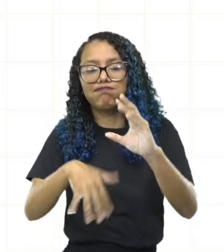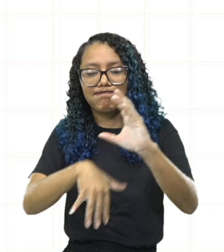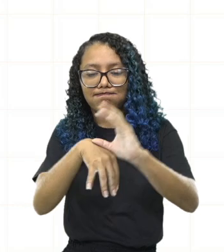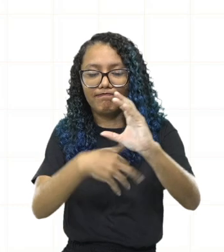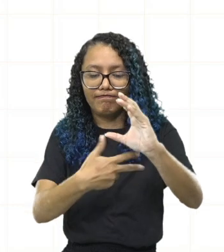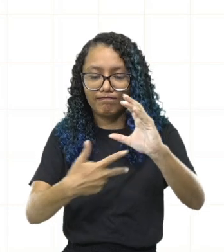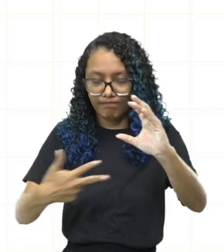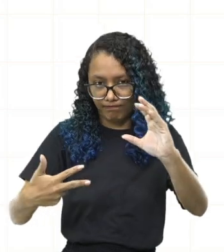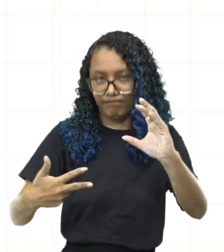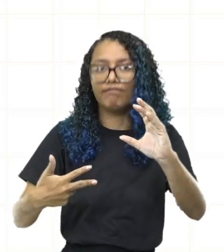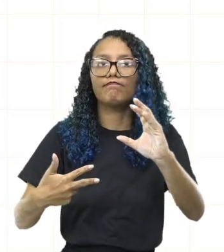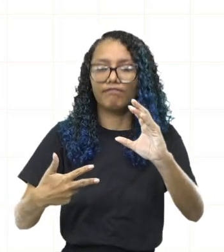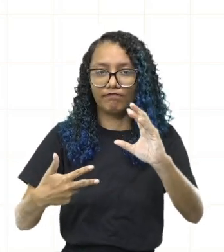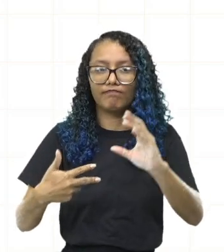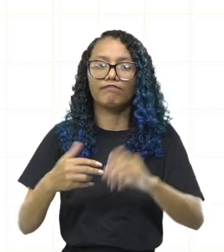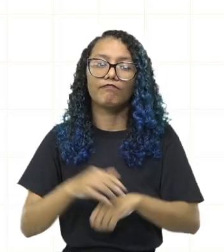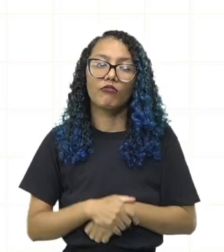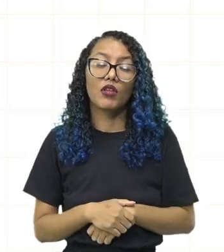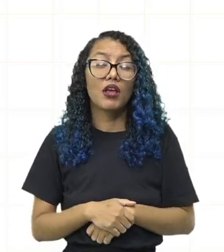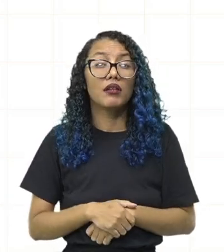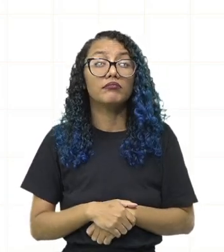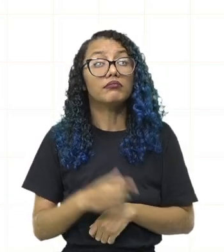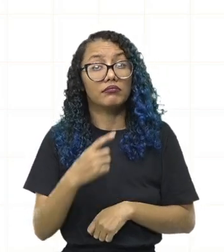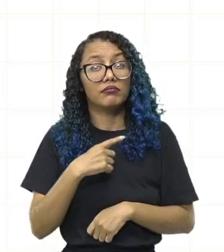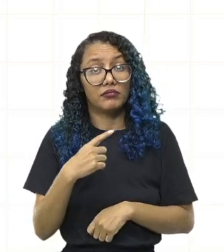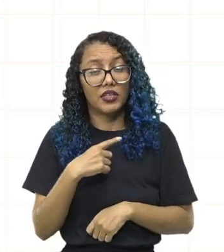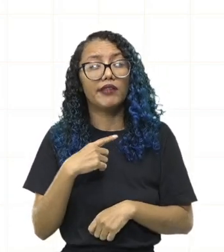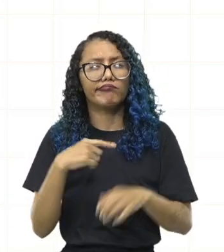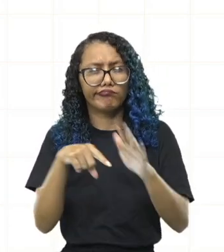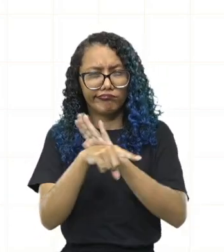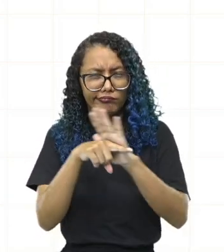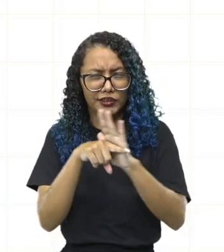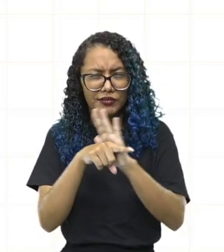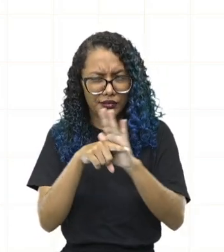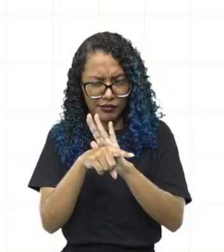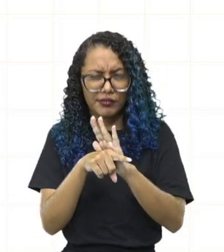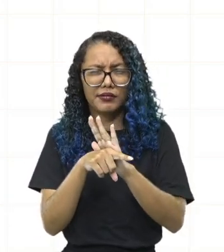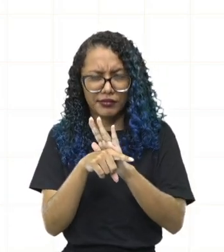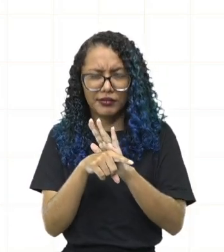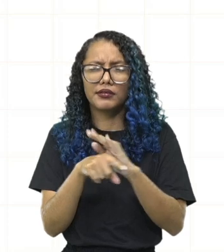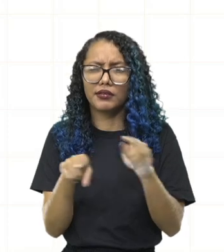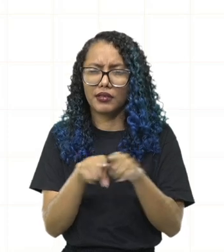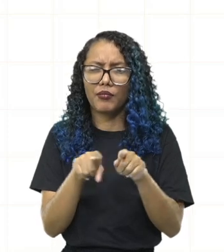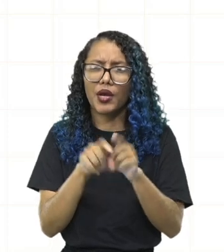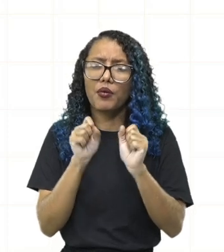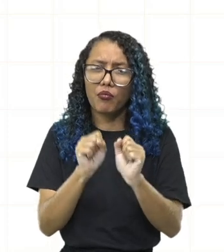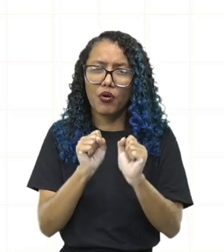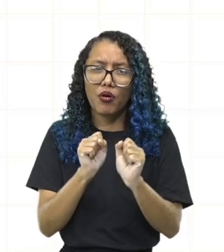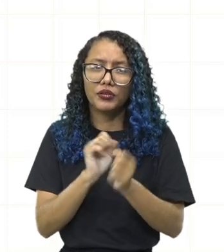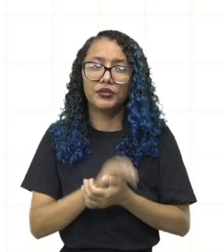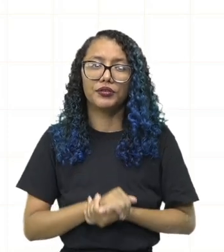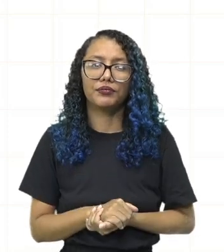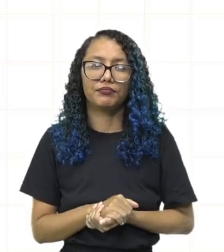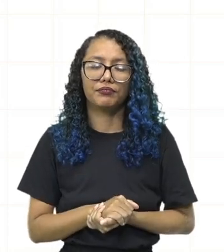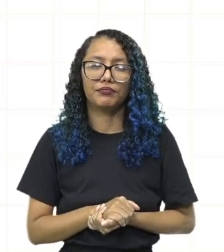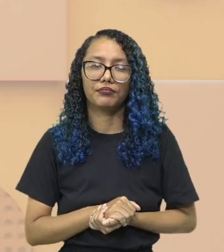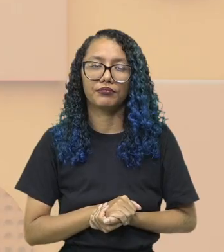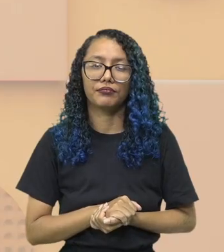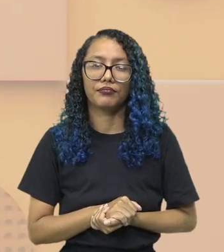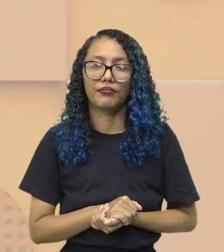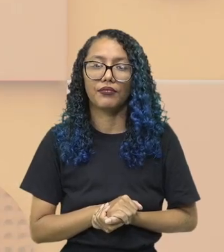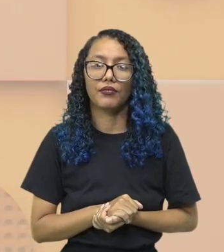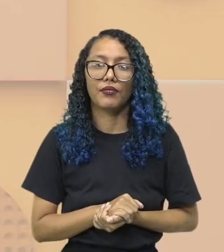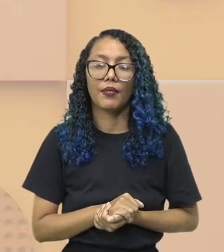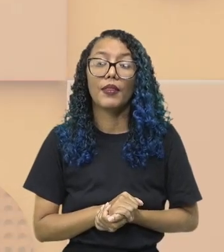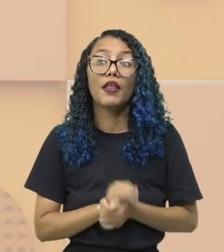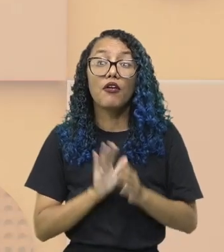feito ali pesquisas também dentro da reserva mais específica, né, até mesmo por conta do nome, reserva de fauna,